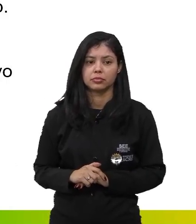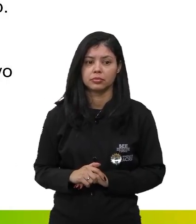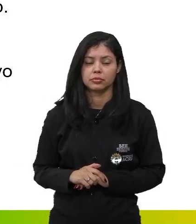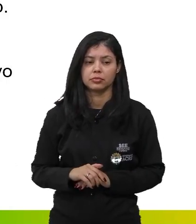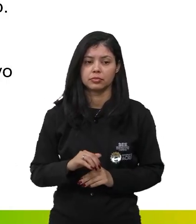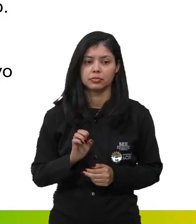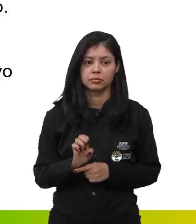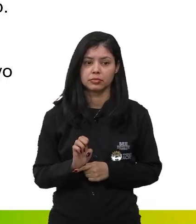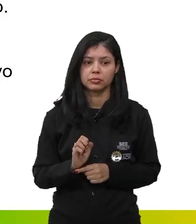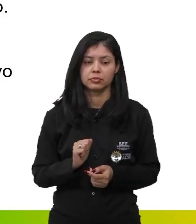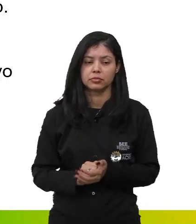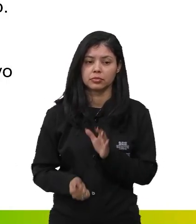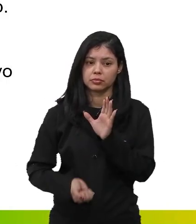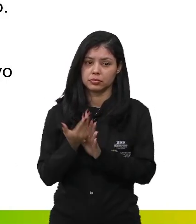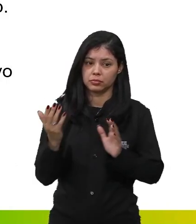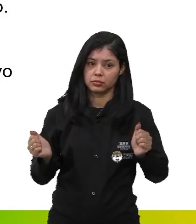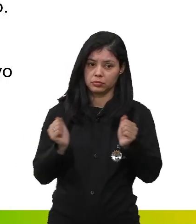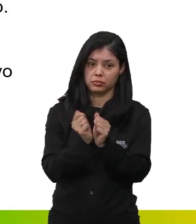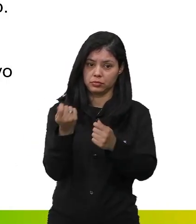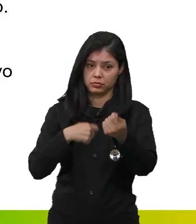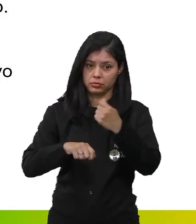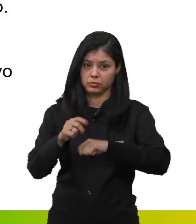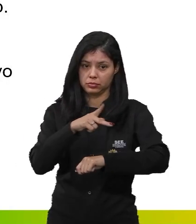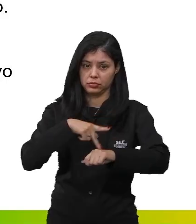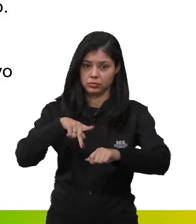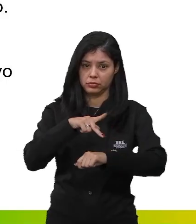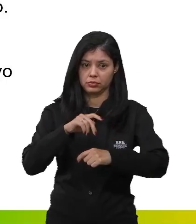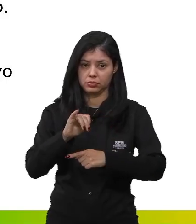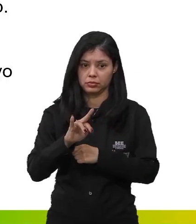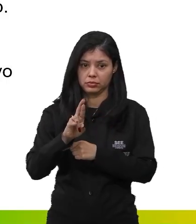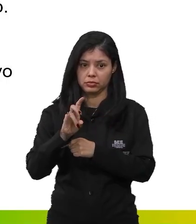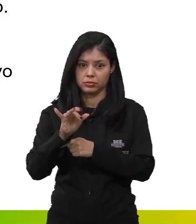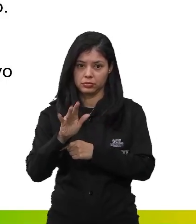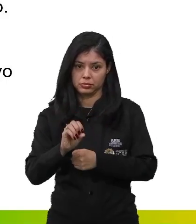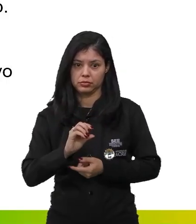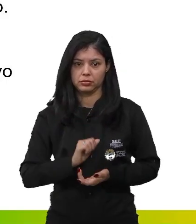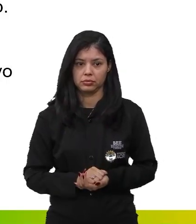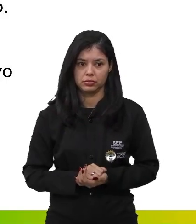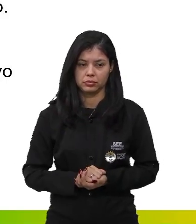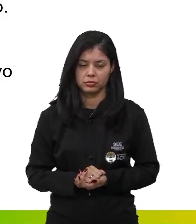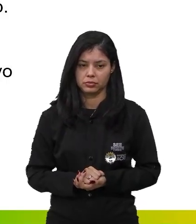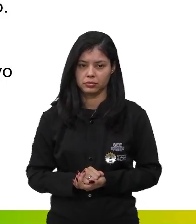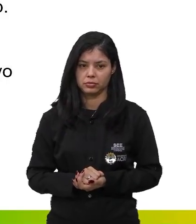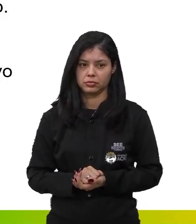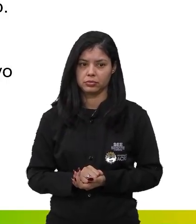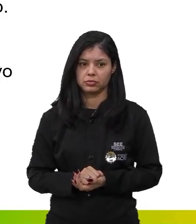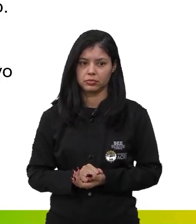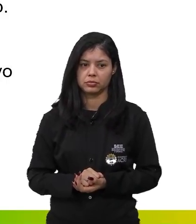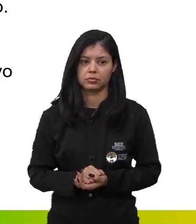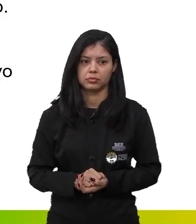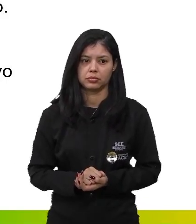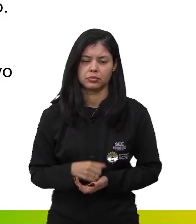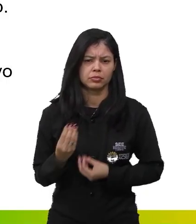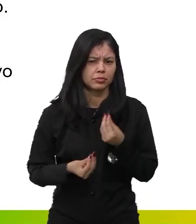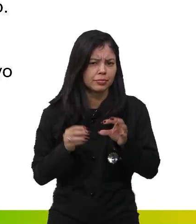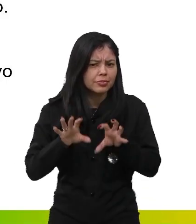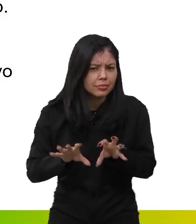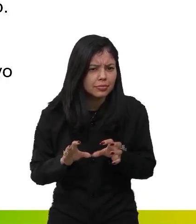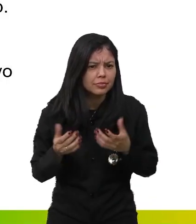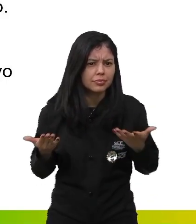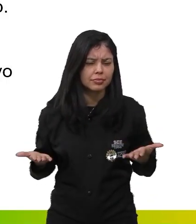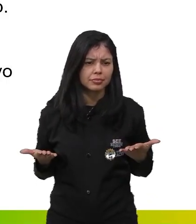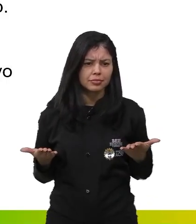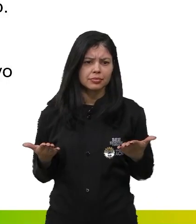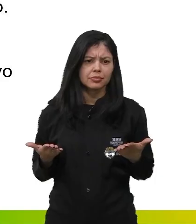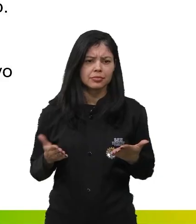Olha a letra E, criar uma união econômica entre os países ibéricos. Como assim uma